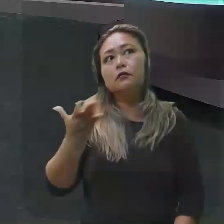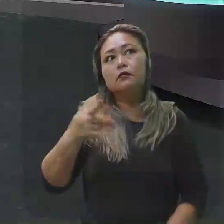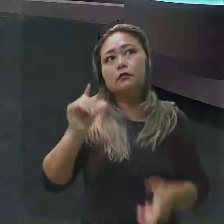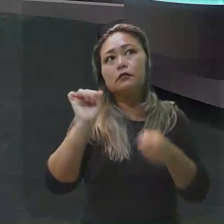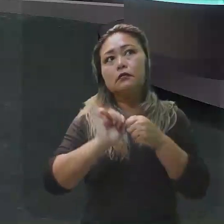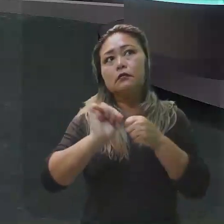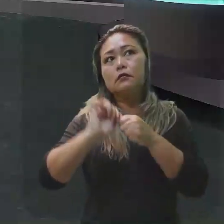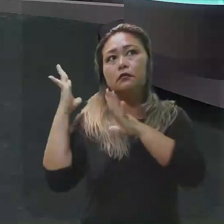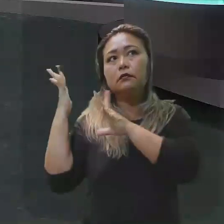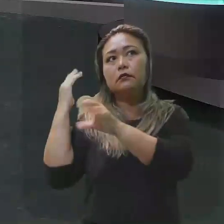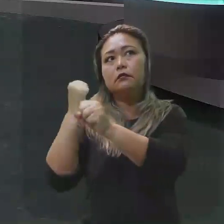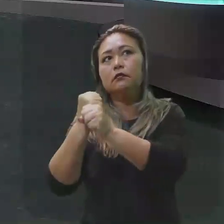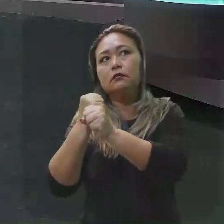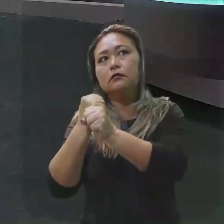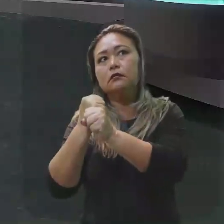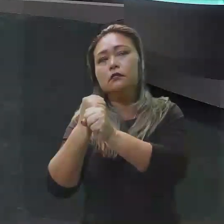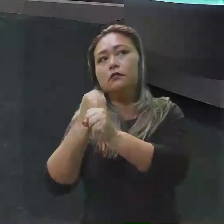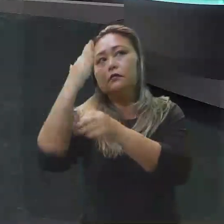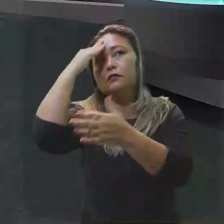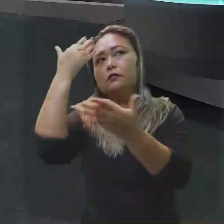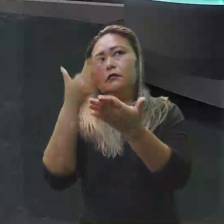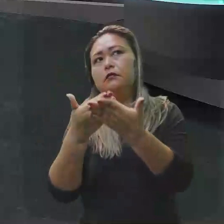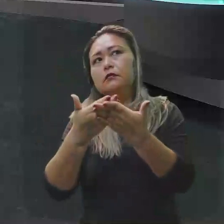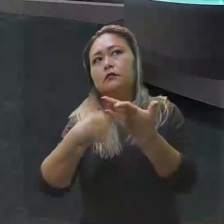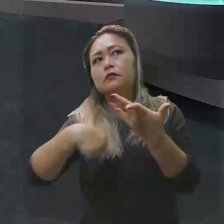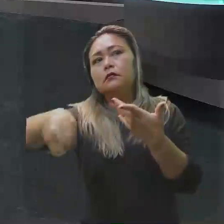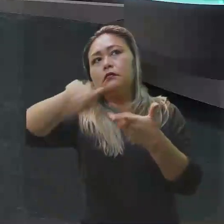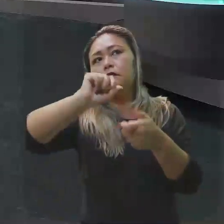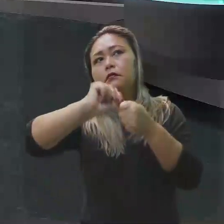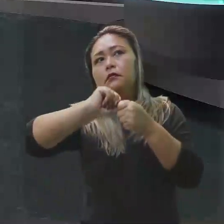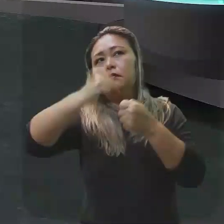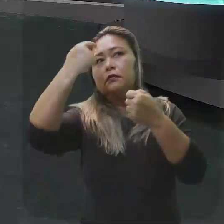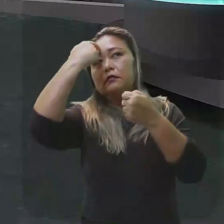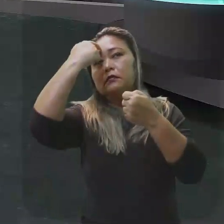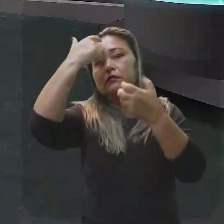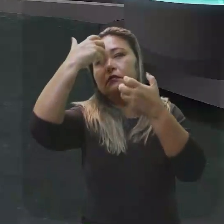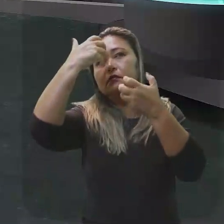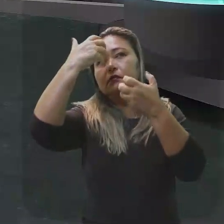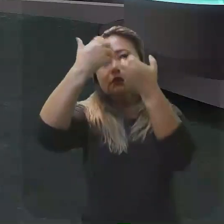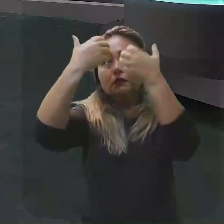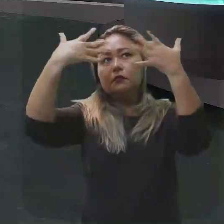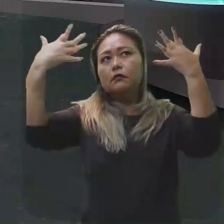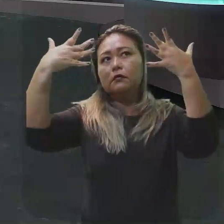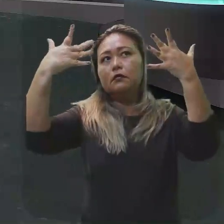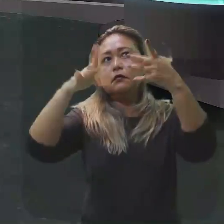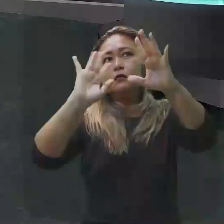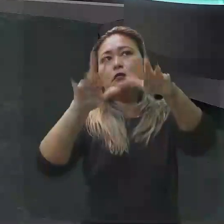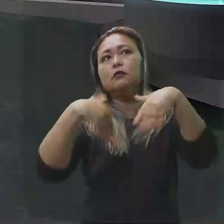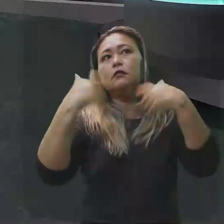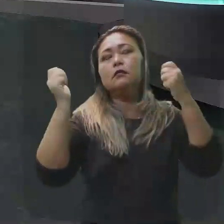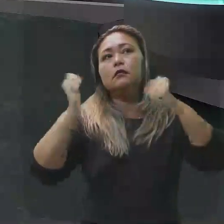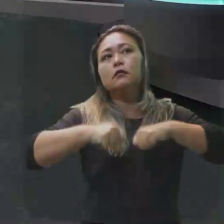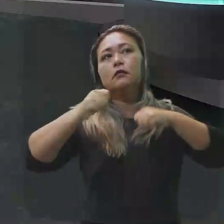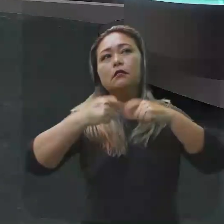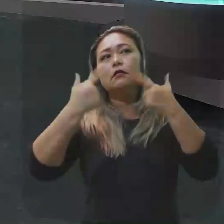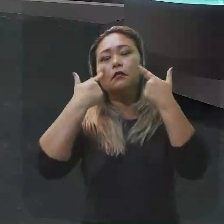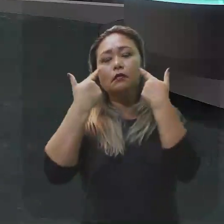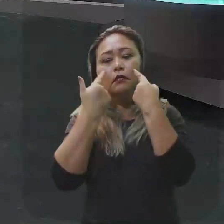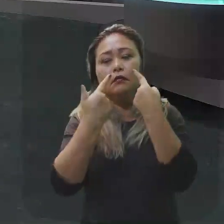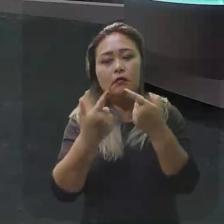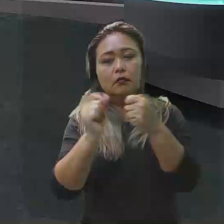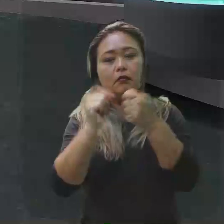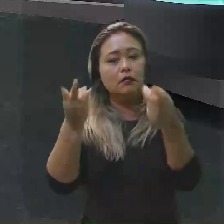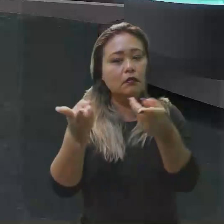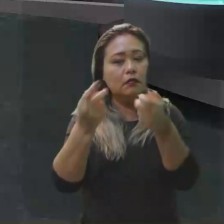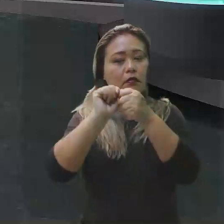vai fazer essas revisões. E acredito que vocês estão com a mente mais aberta, aí, com sua visão mais